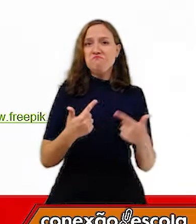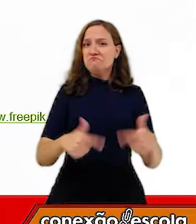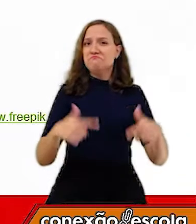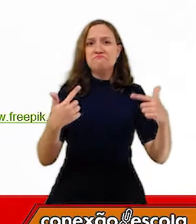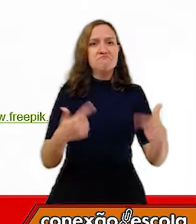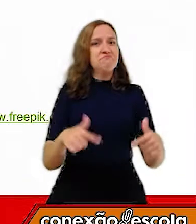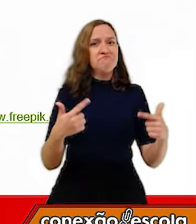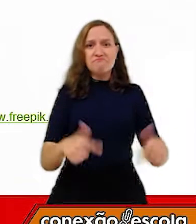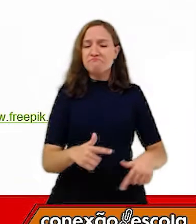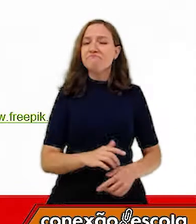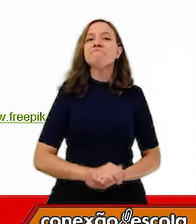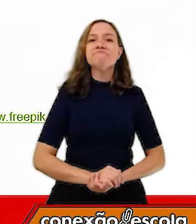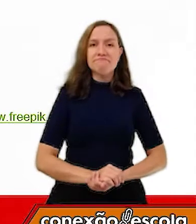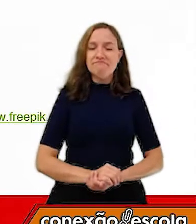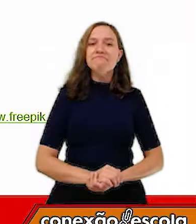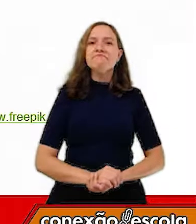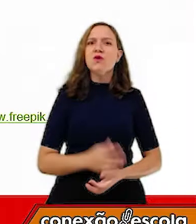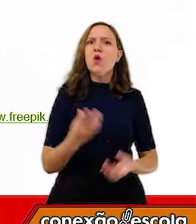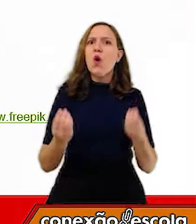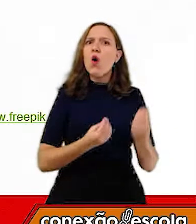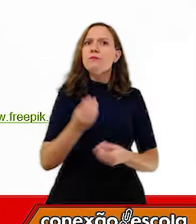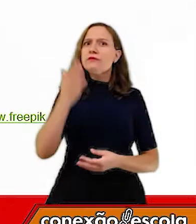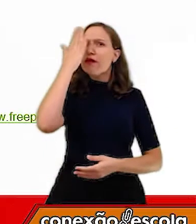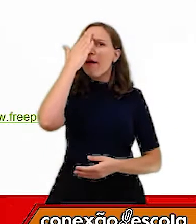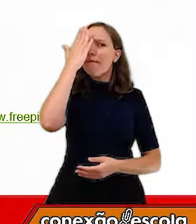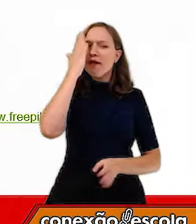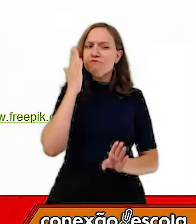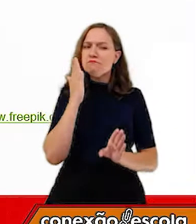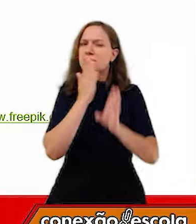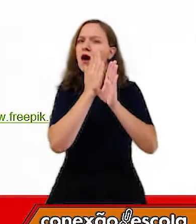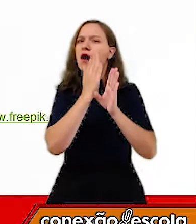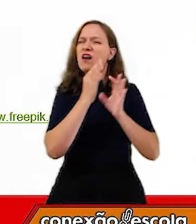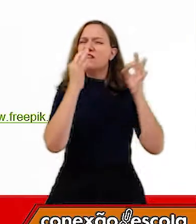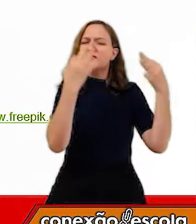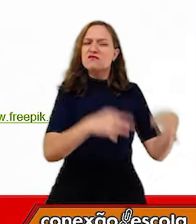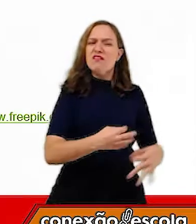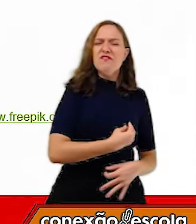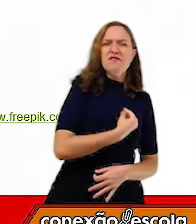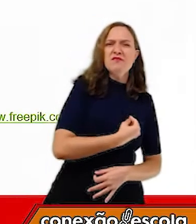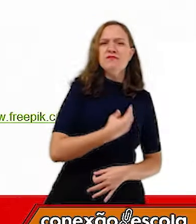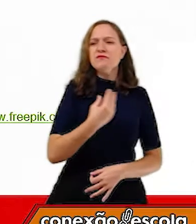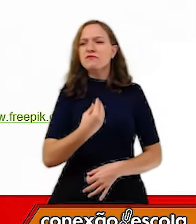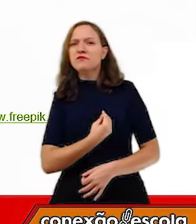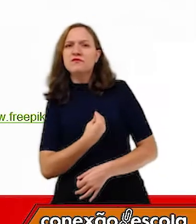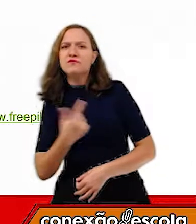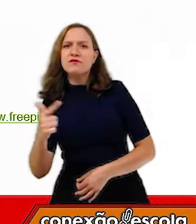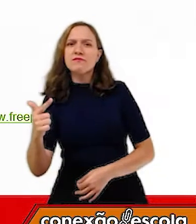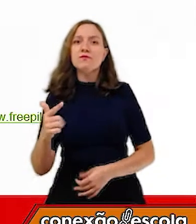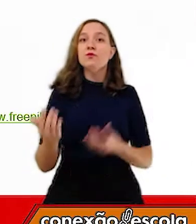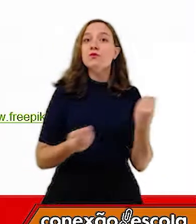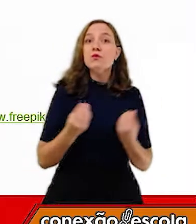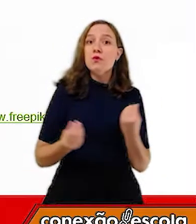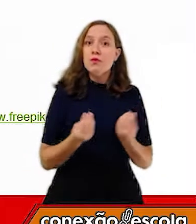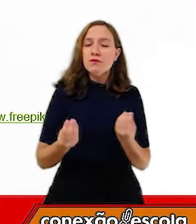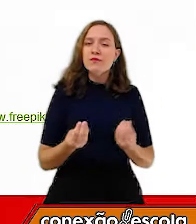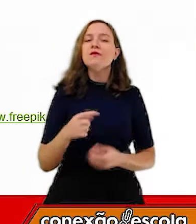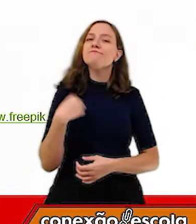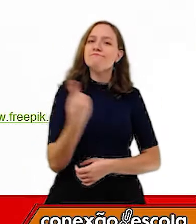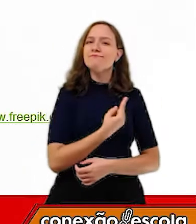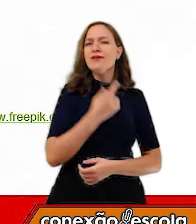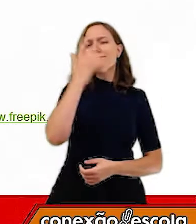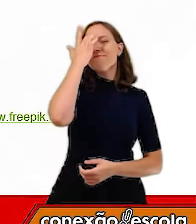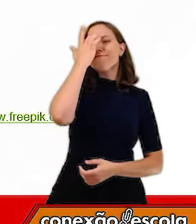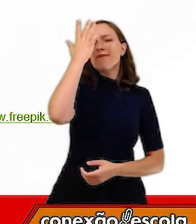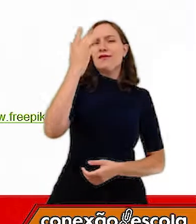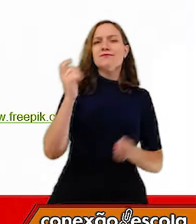vivos. Então, como é que a gente sabe que um elemento não tem vida? É fácil, é só a gente